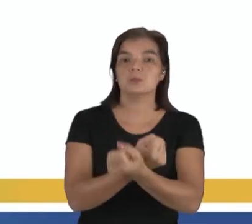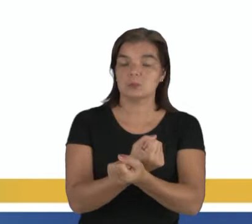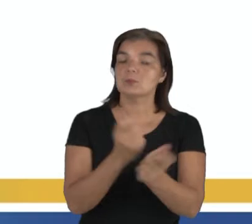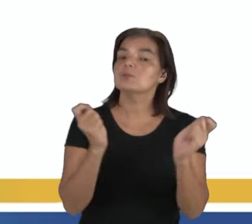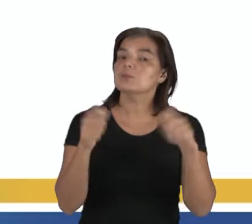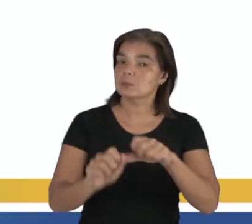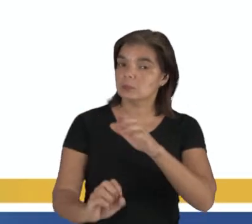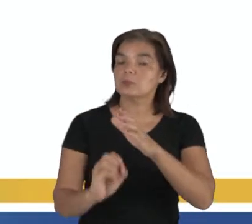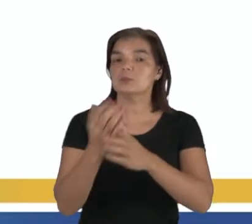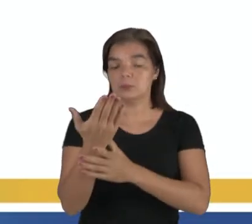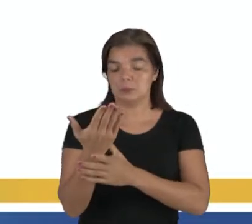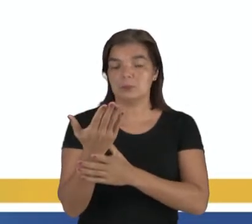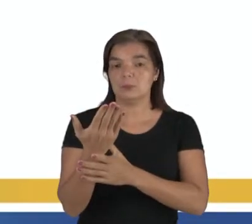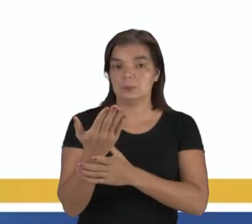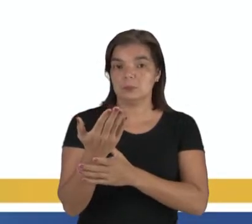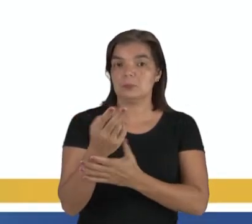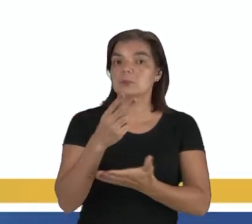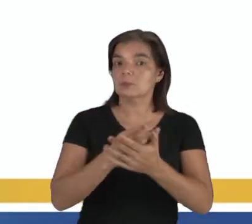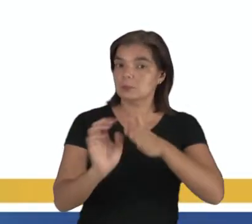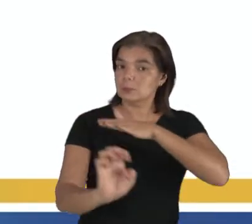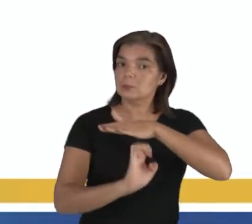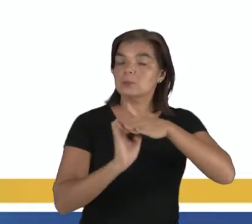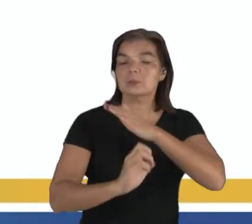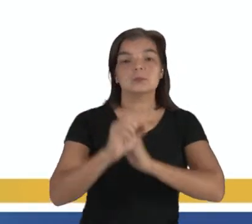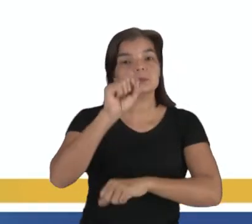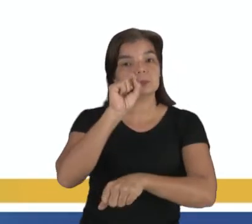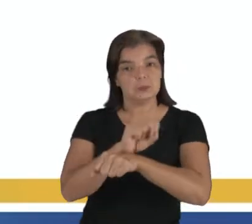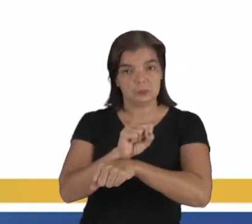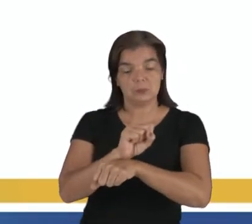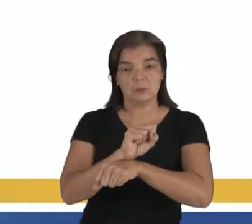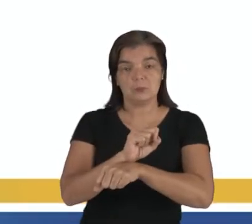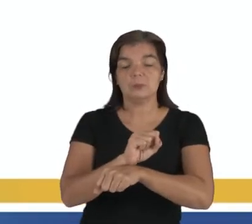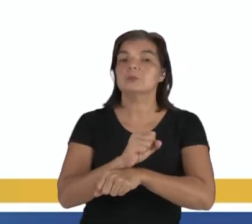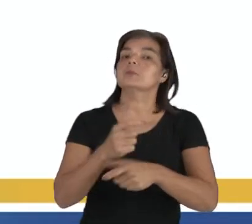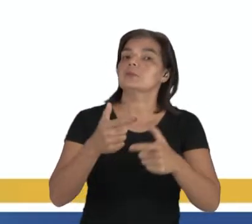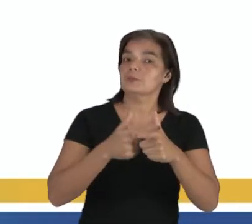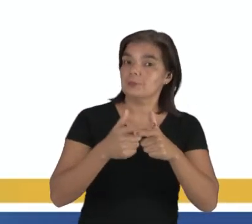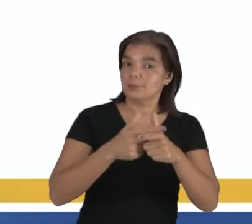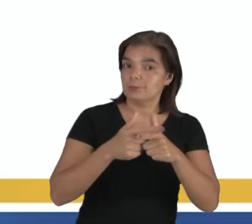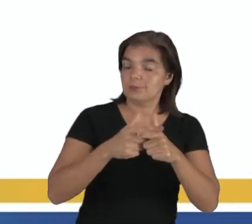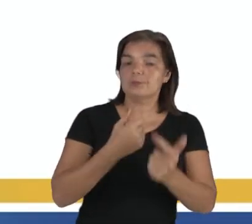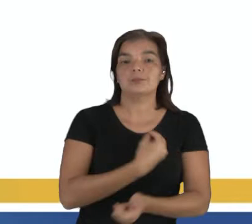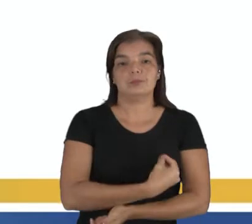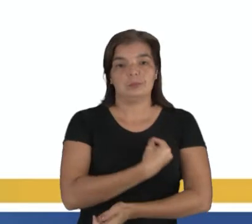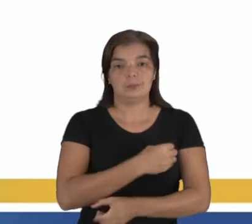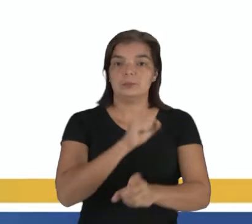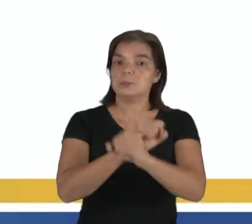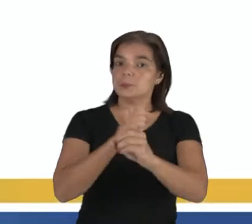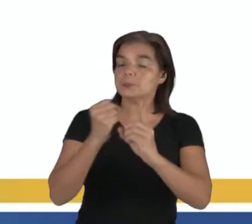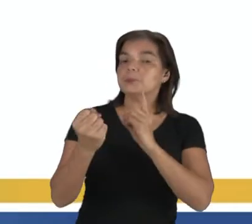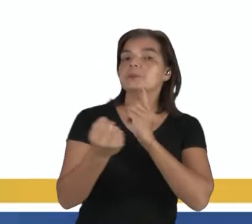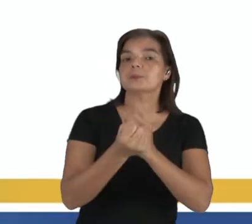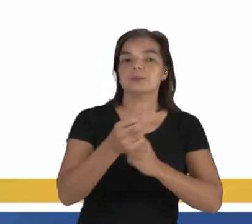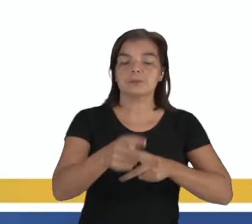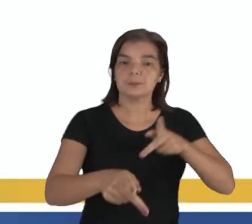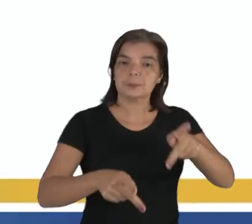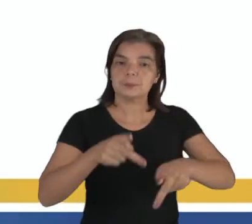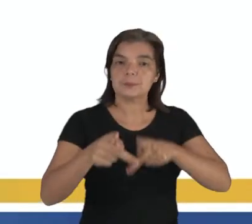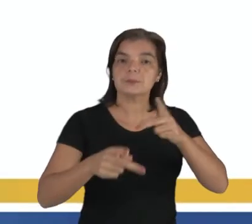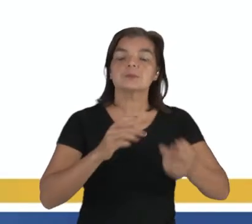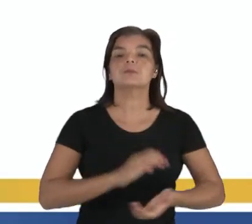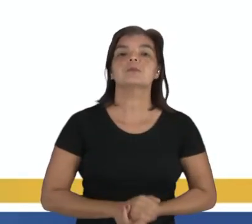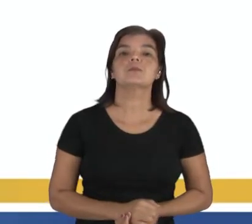que pode ocorrer, o que acontece com as empresas paralisadas, a consequência para a vida da sociedade, para a